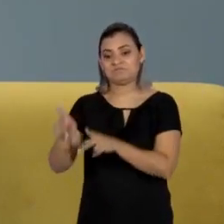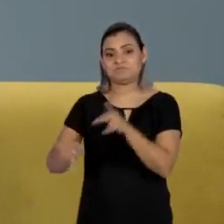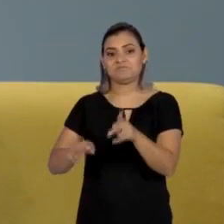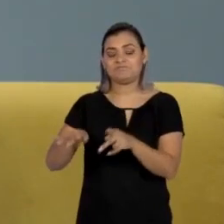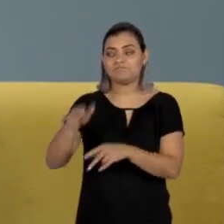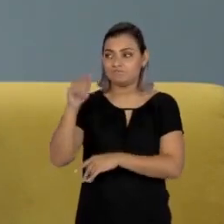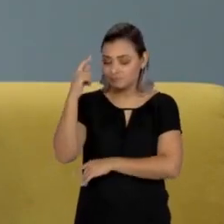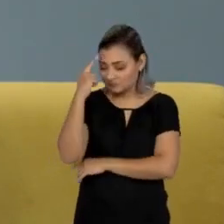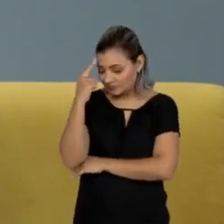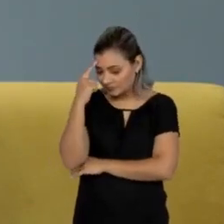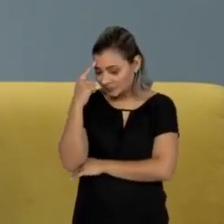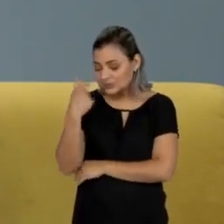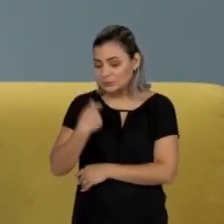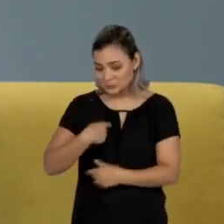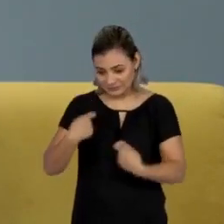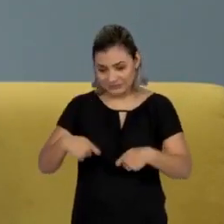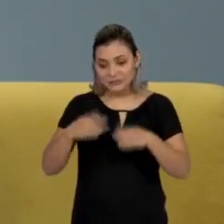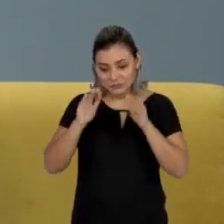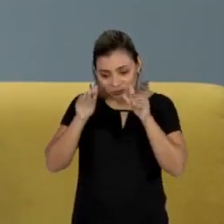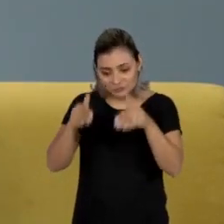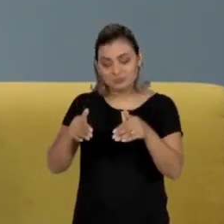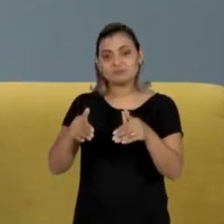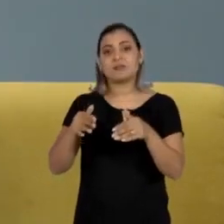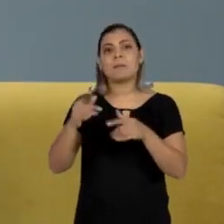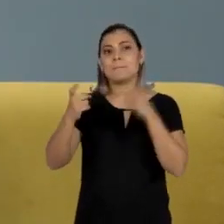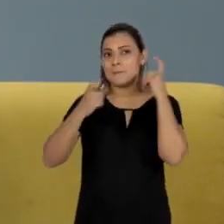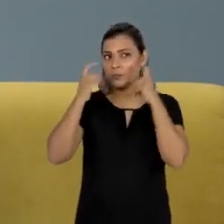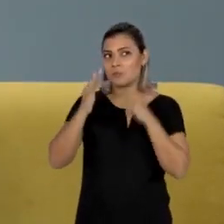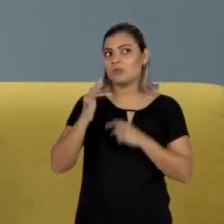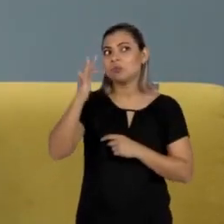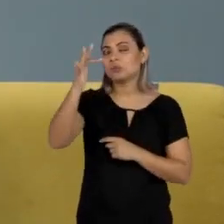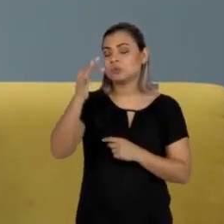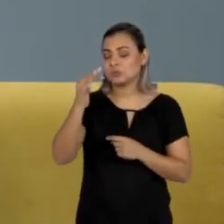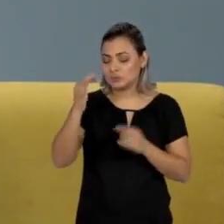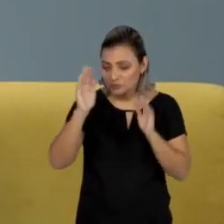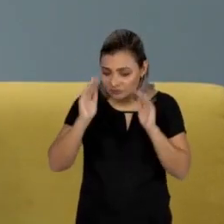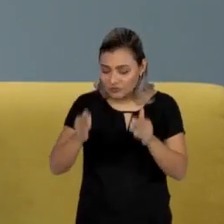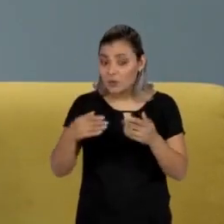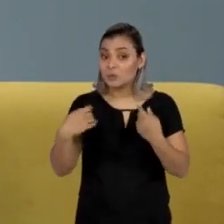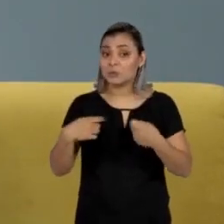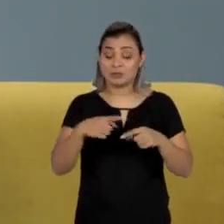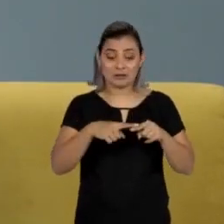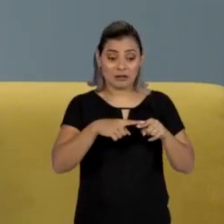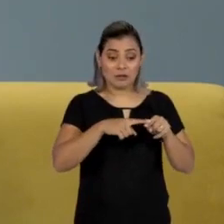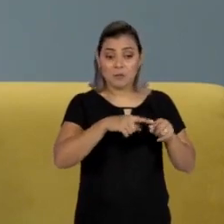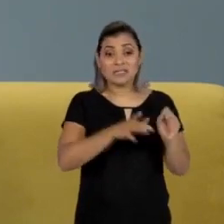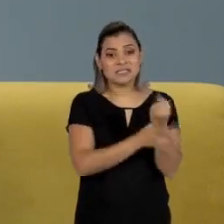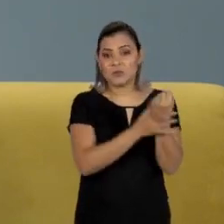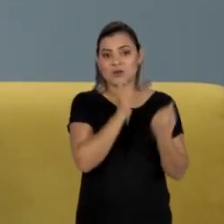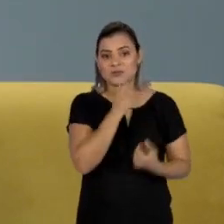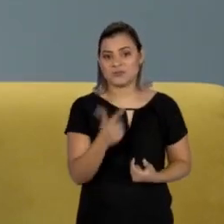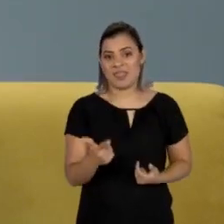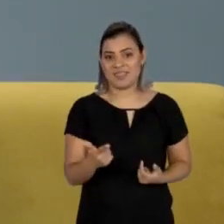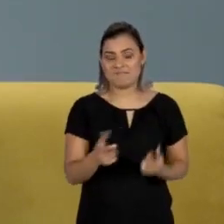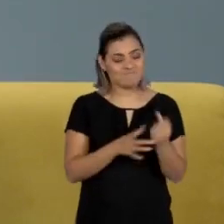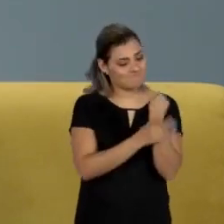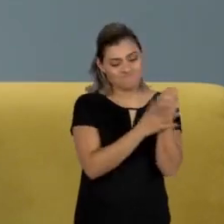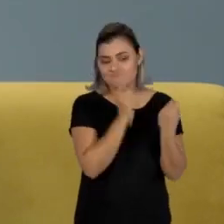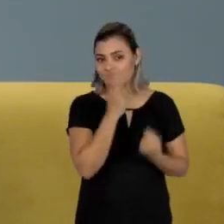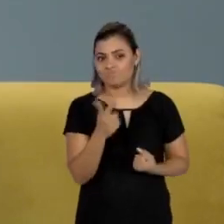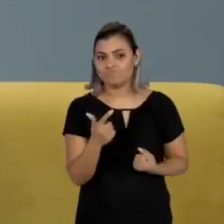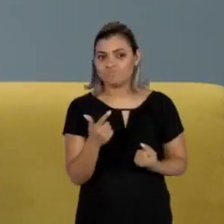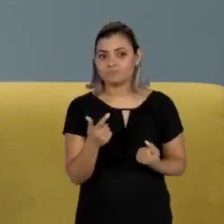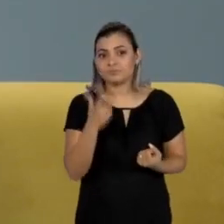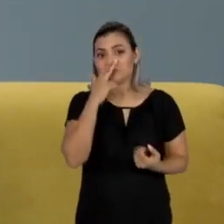pare e pense, não, eu preciso me preocupar com o futuro, porque o cenário é cada vez mais incerto. Não dá mais para a gente viver como se não